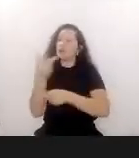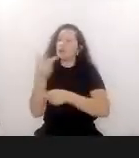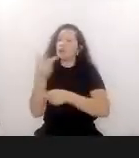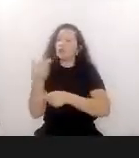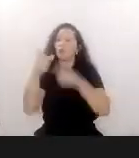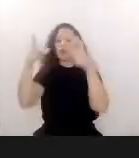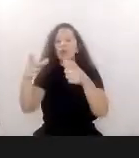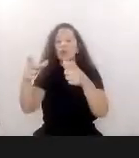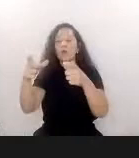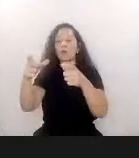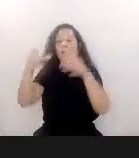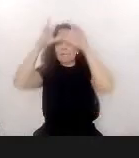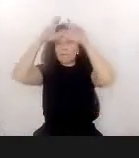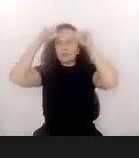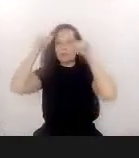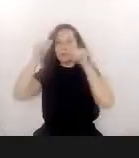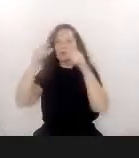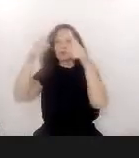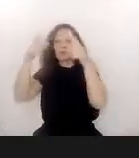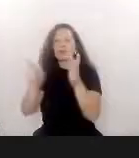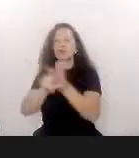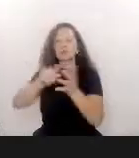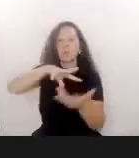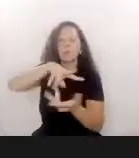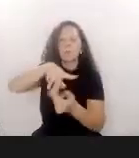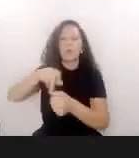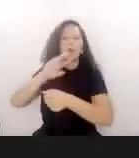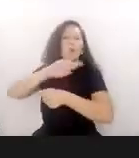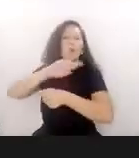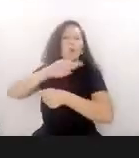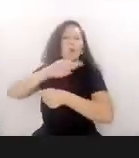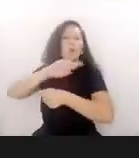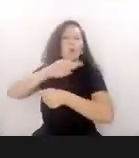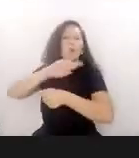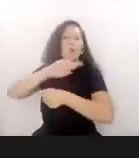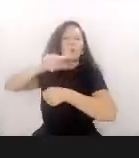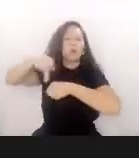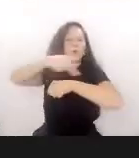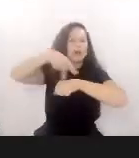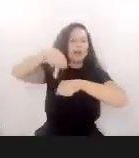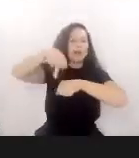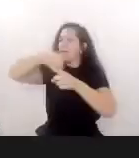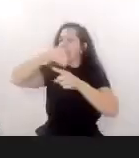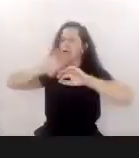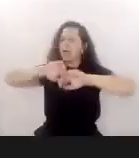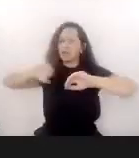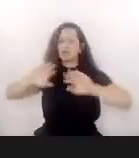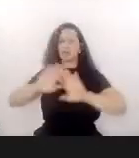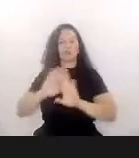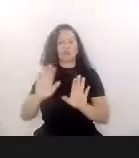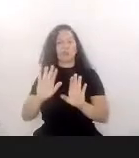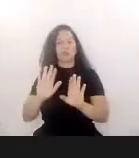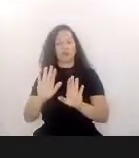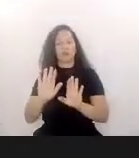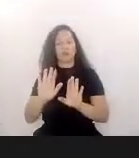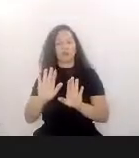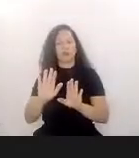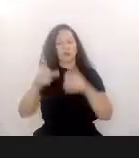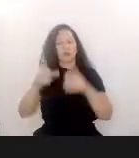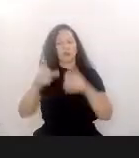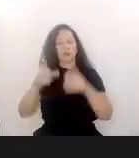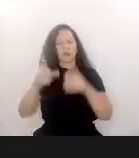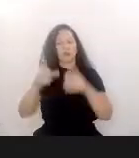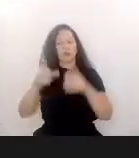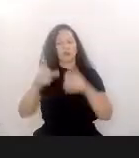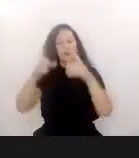que a compartilham. O trabalho citou a Amazônia como algo que em inglês a gente chama de global commons, que são os espaços